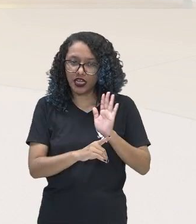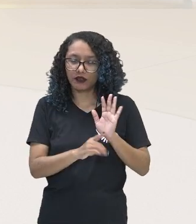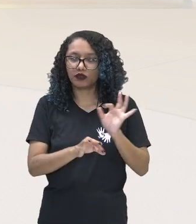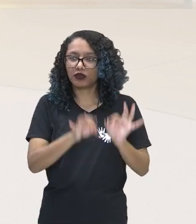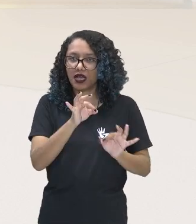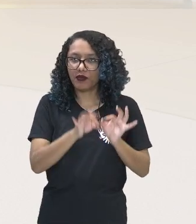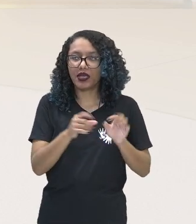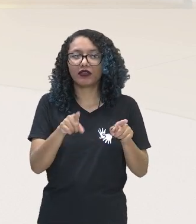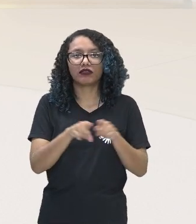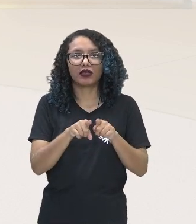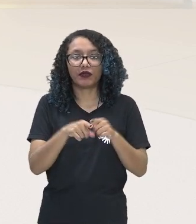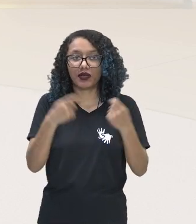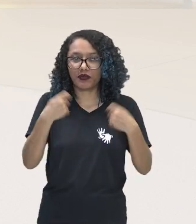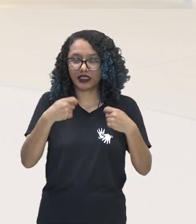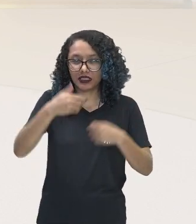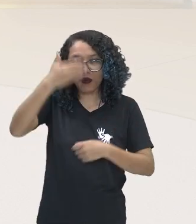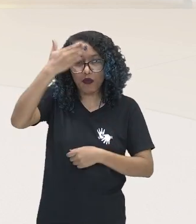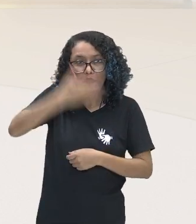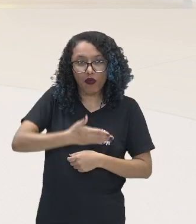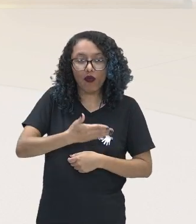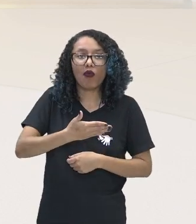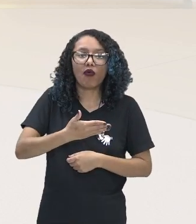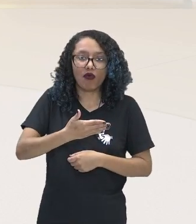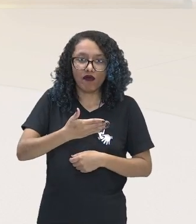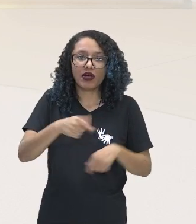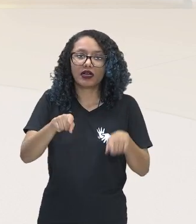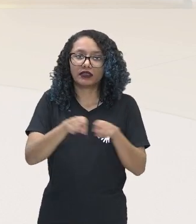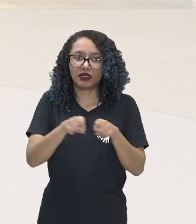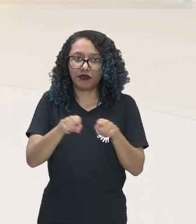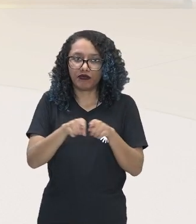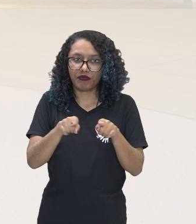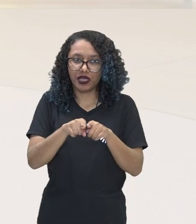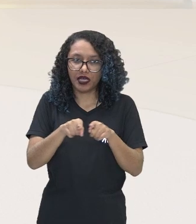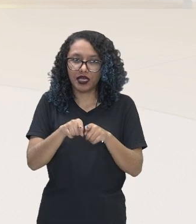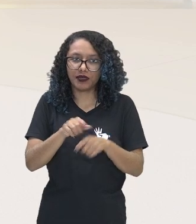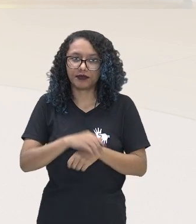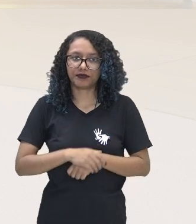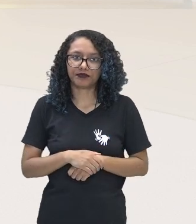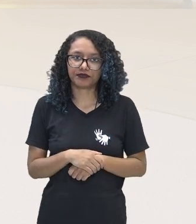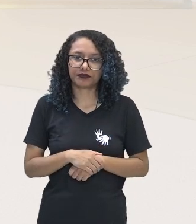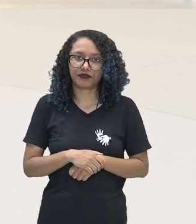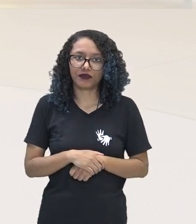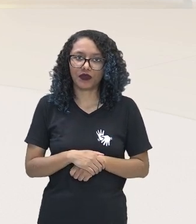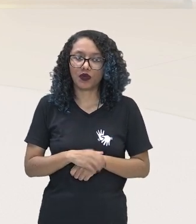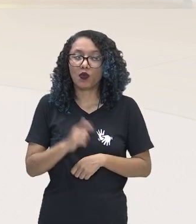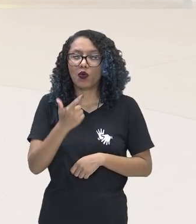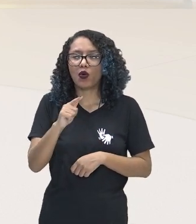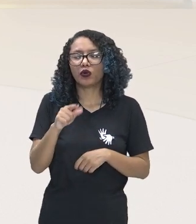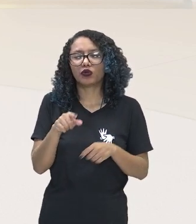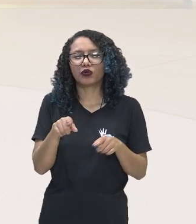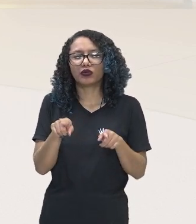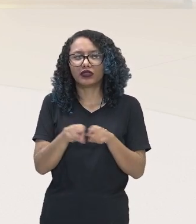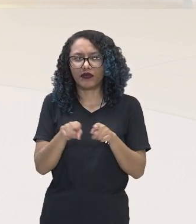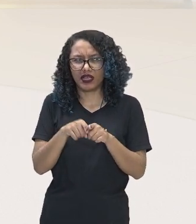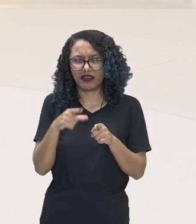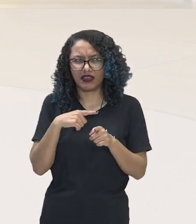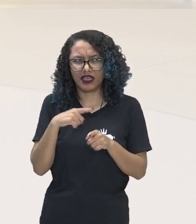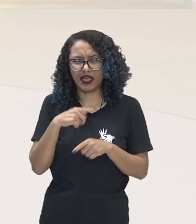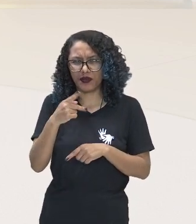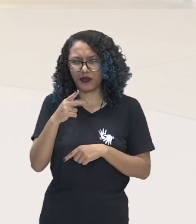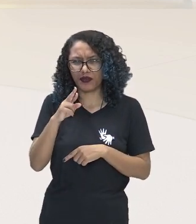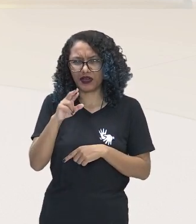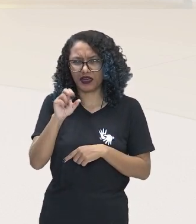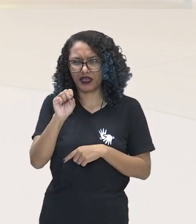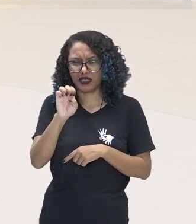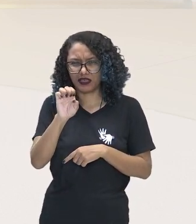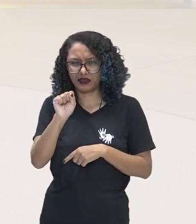provas. Nós temos o direito, né, antes de mais nada, chamado presunção da inocência. Ninguém pode ser